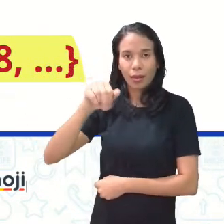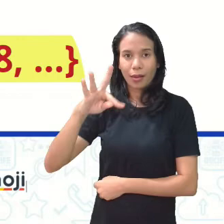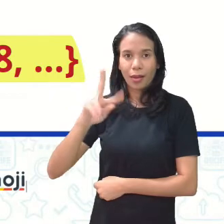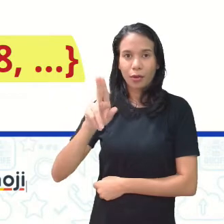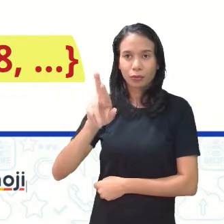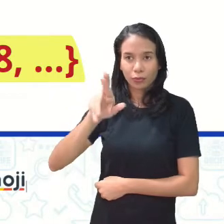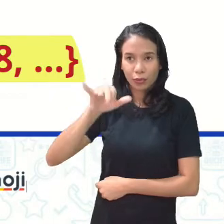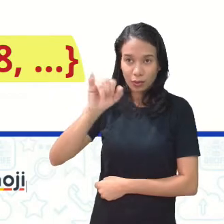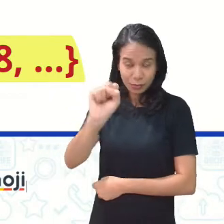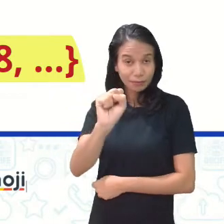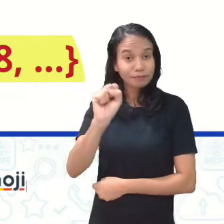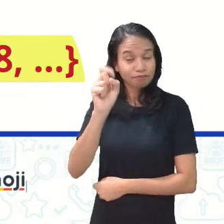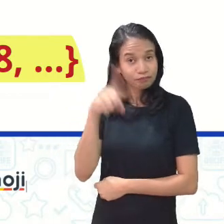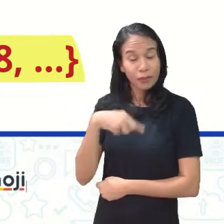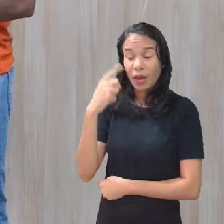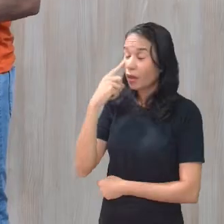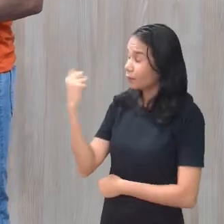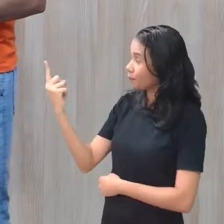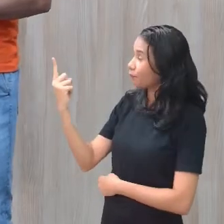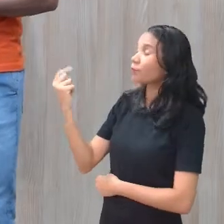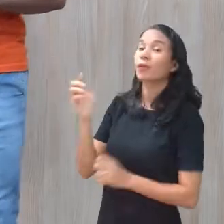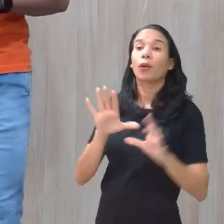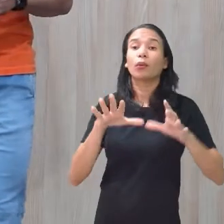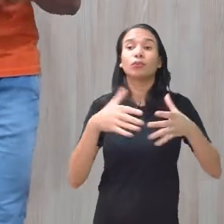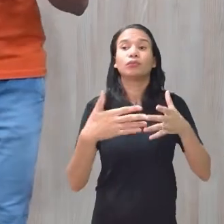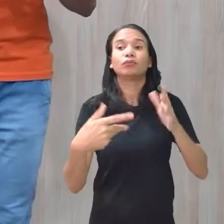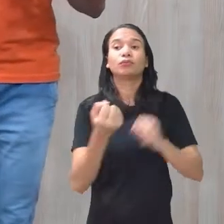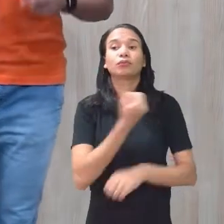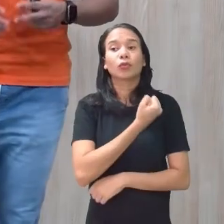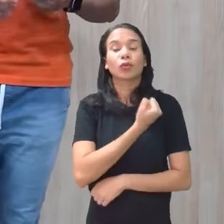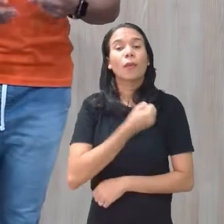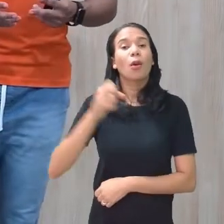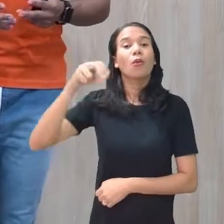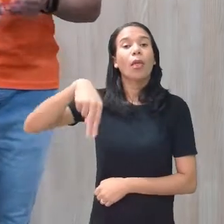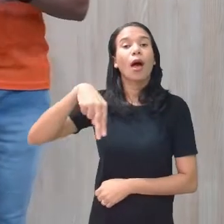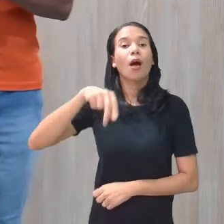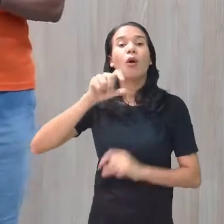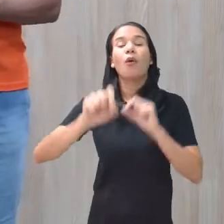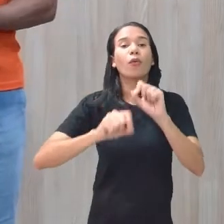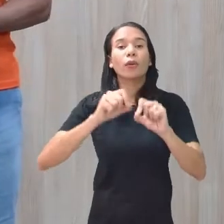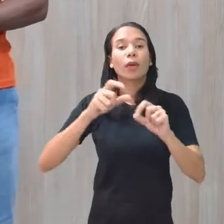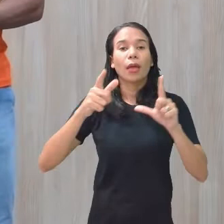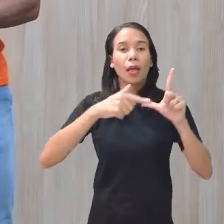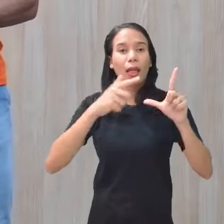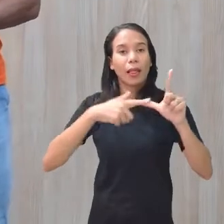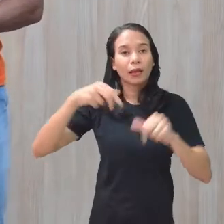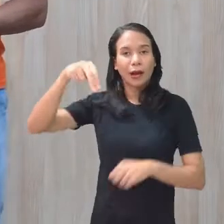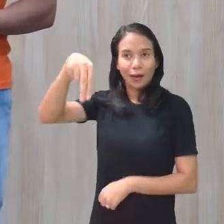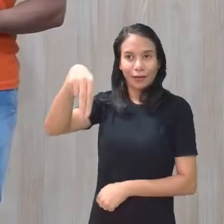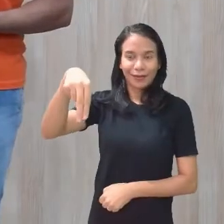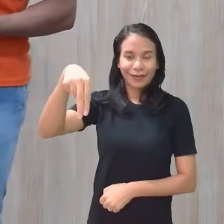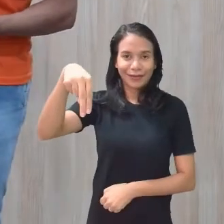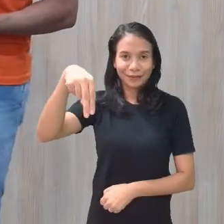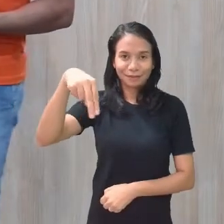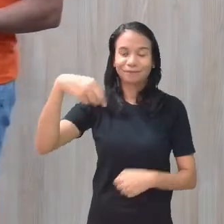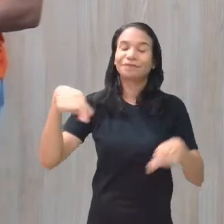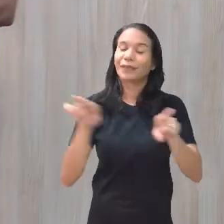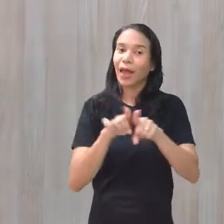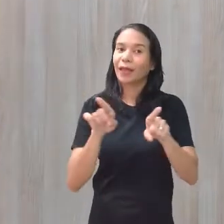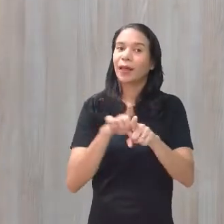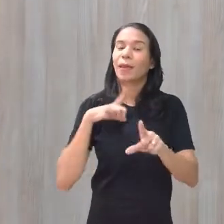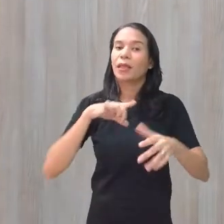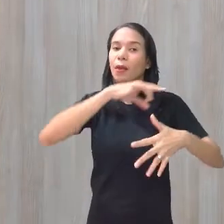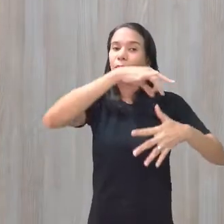esse conjunto aí dos números naturais, ele é indicado pela letrinha N, certo? E a gente tem os